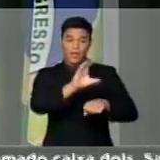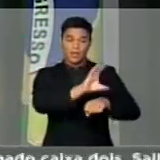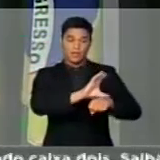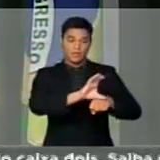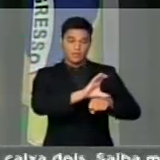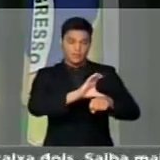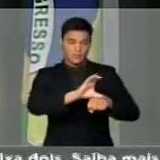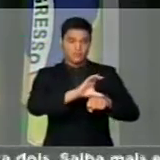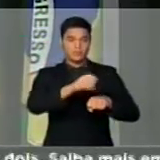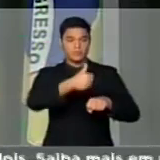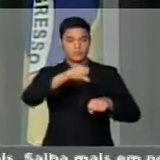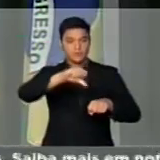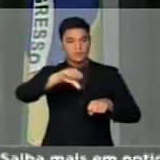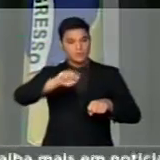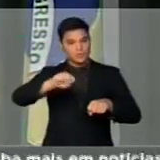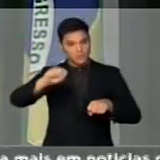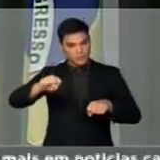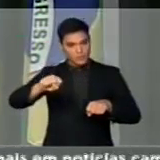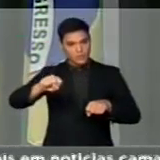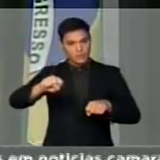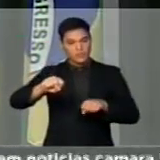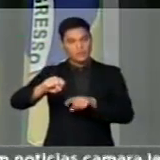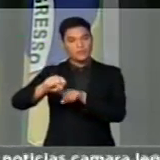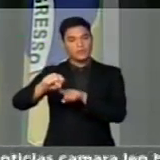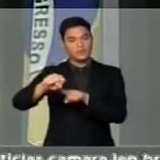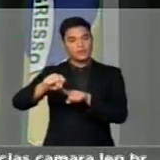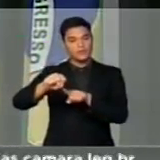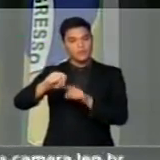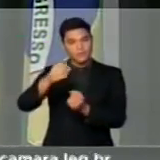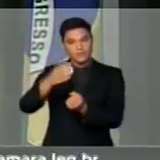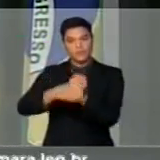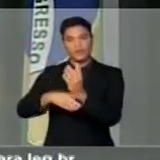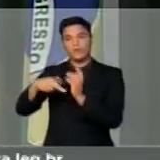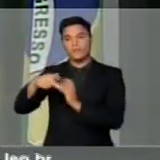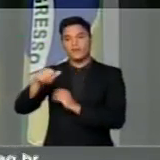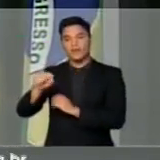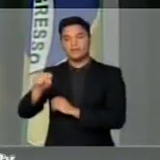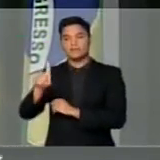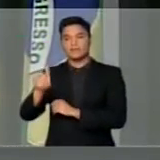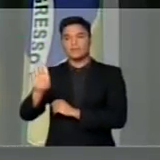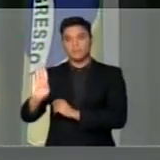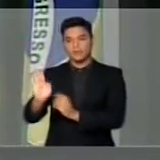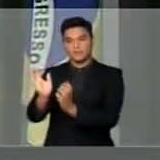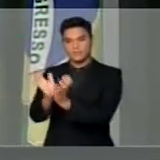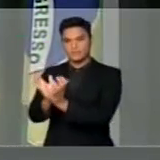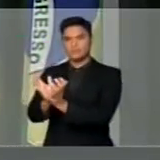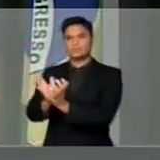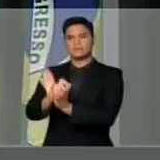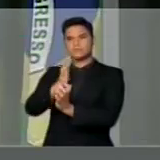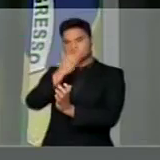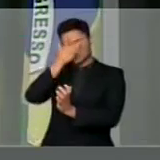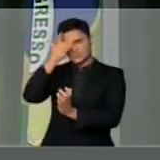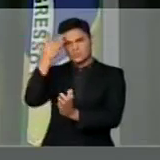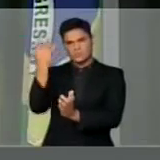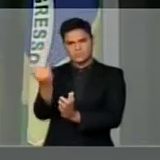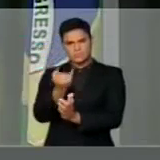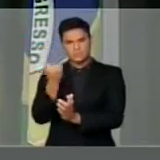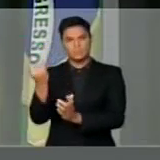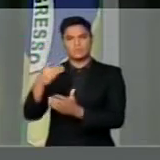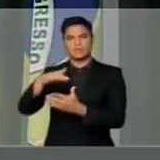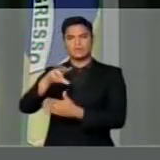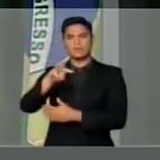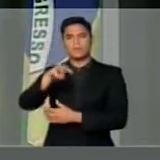88 foi quando foi fundado o PSDB pelos grandes líderes desse partido,